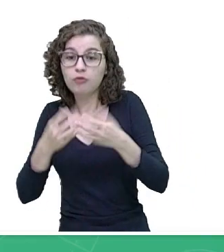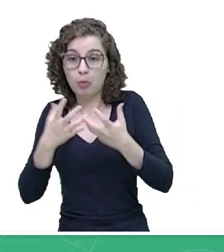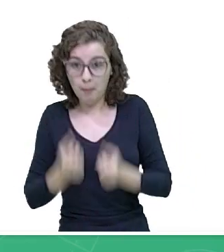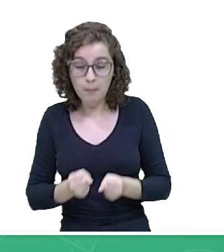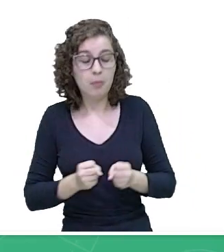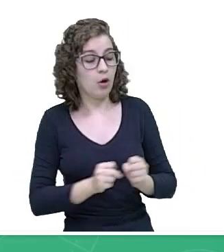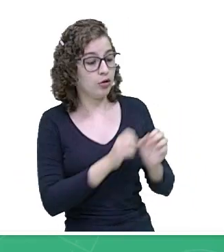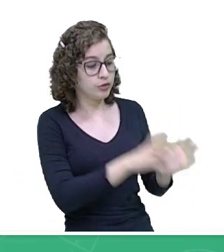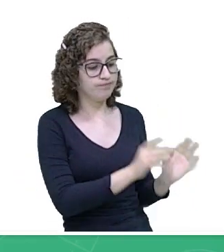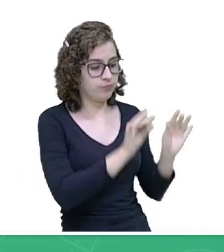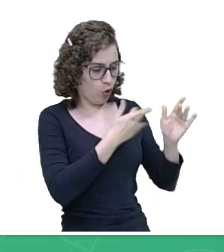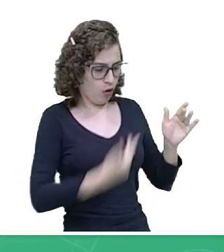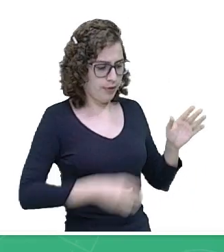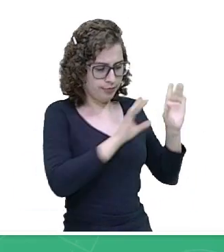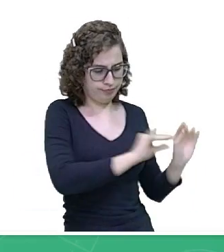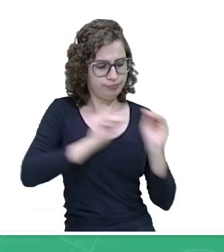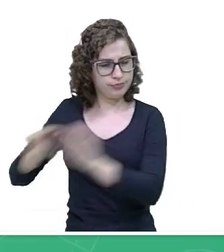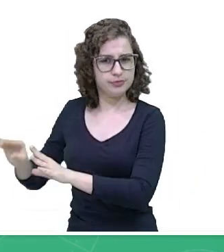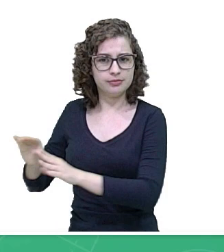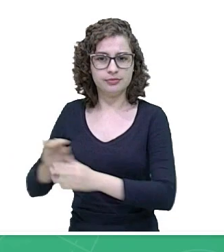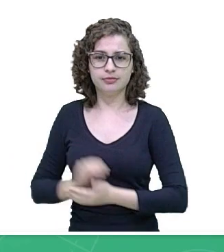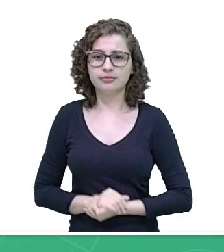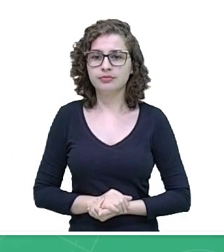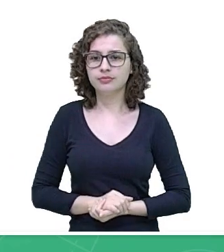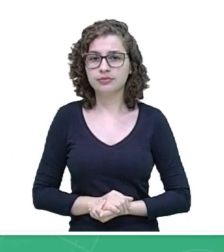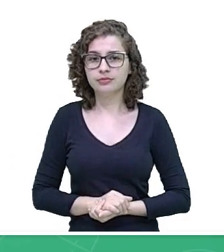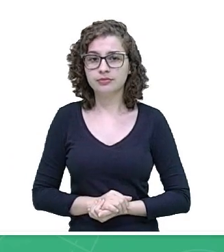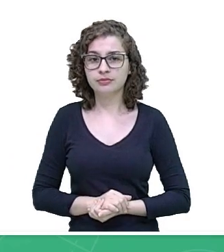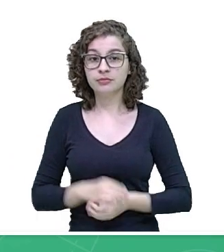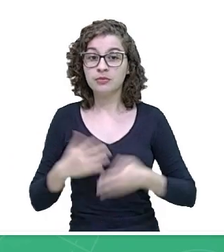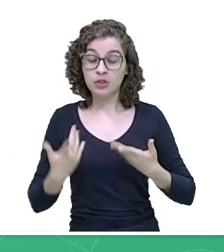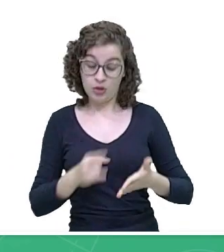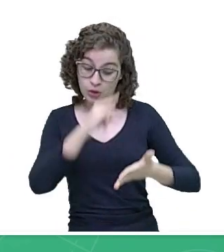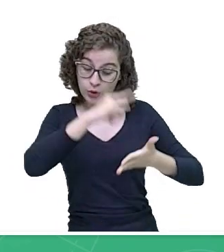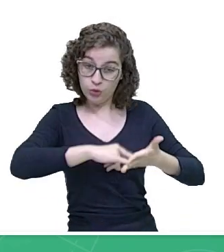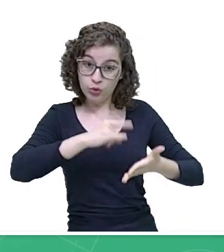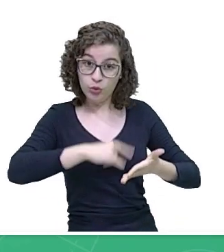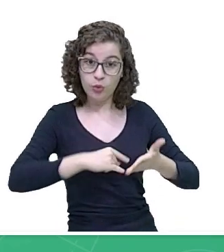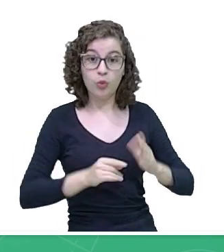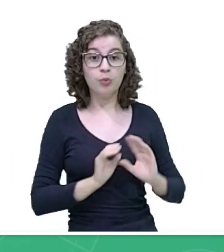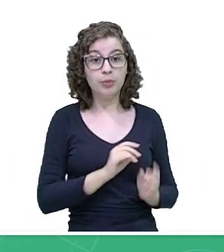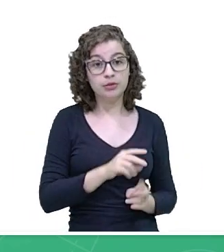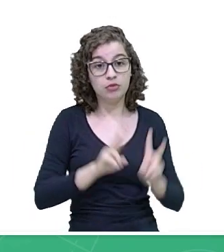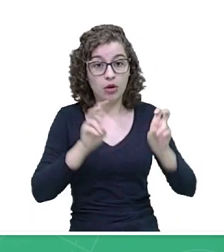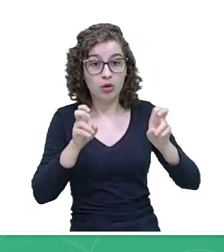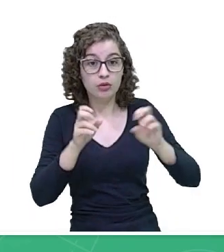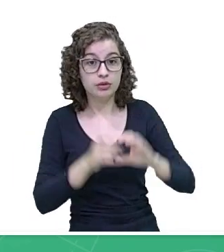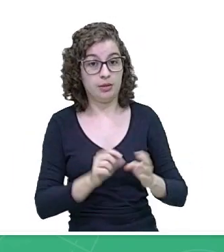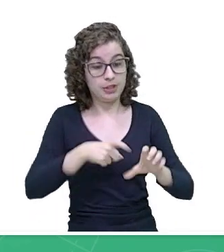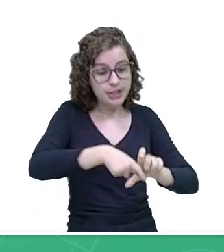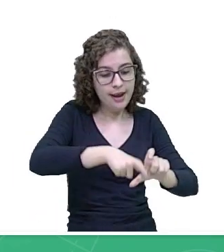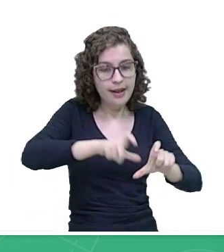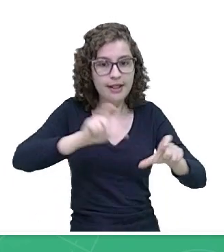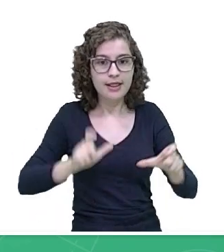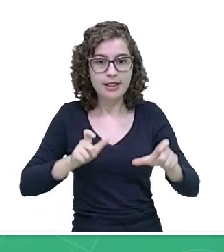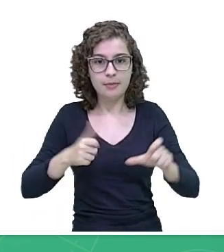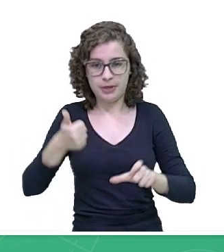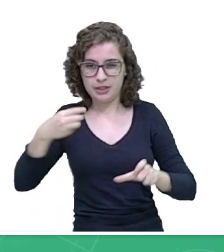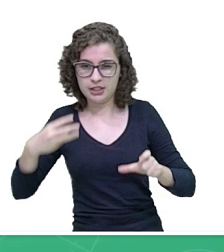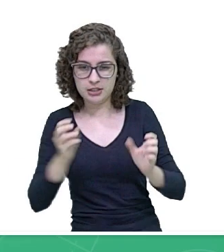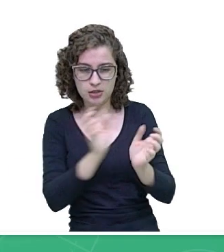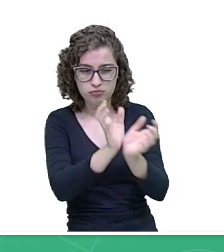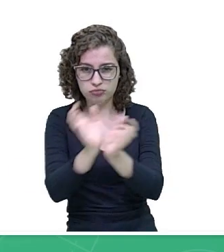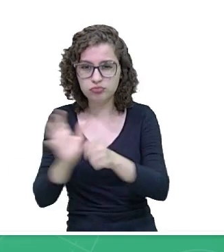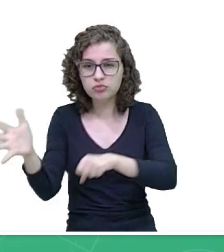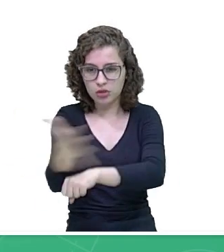questão: o documento expõe um vínculo de luta pela independência das 13 colônias. Vocês já sabem muito bem disso,